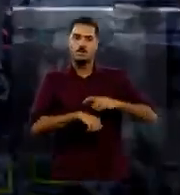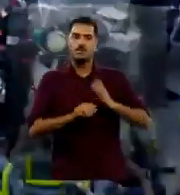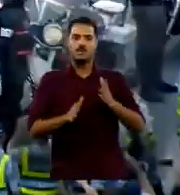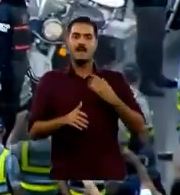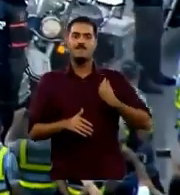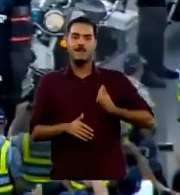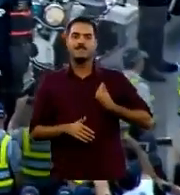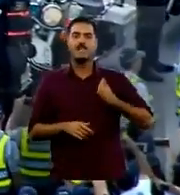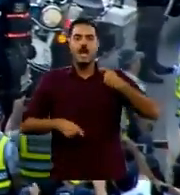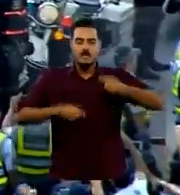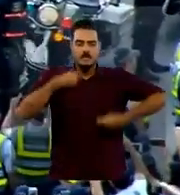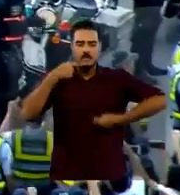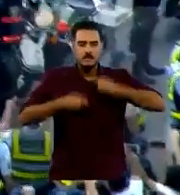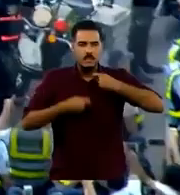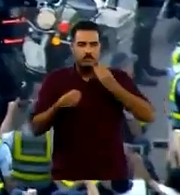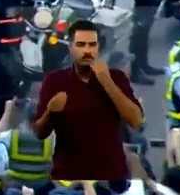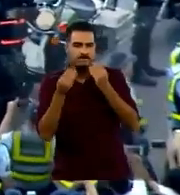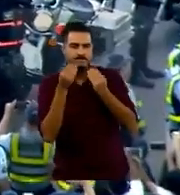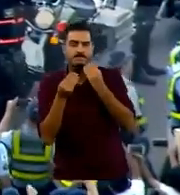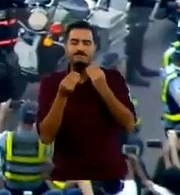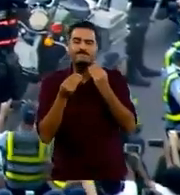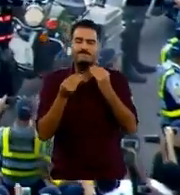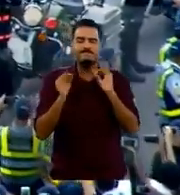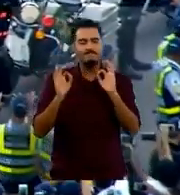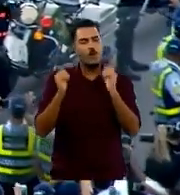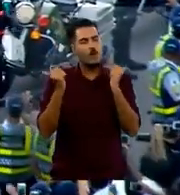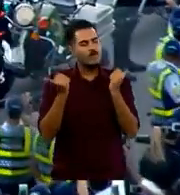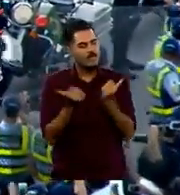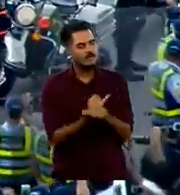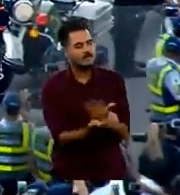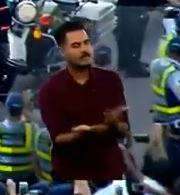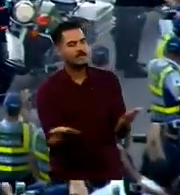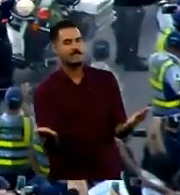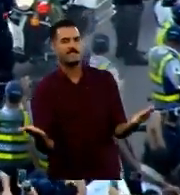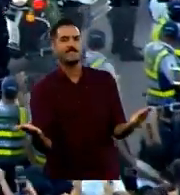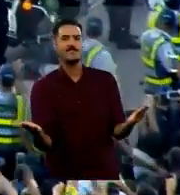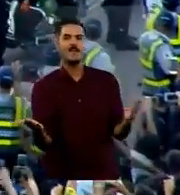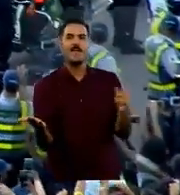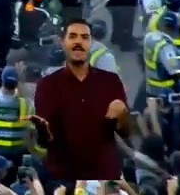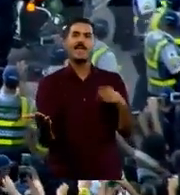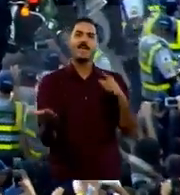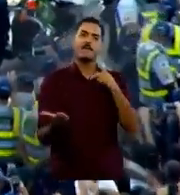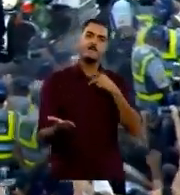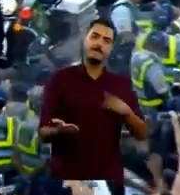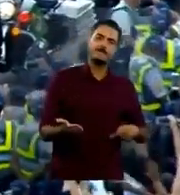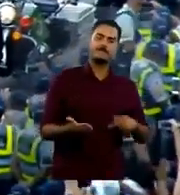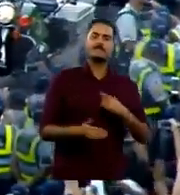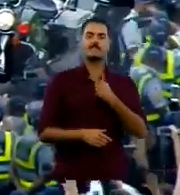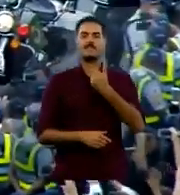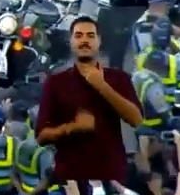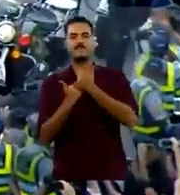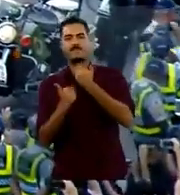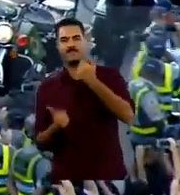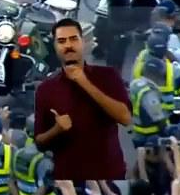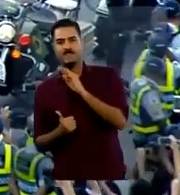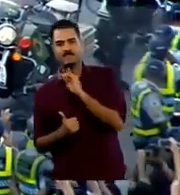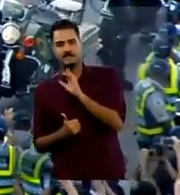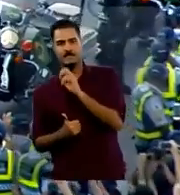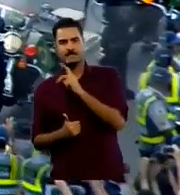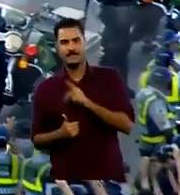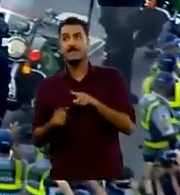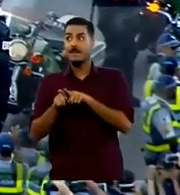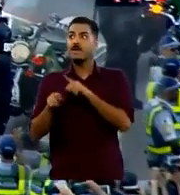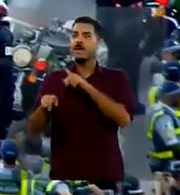um jantar, um coquetel oferecido ao presidente, ao vice-presidente e também aos chefes de Estado, né, aos estrangeiros